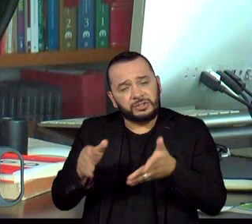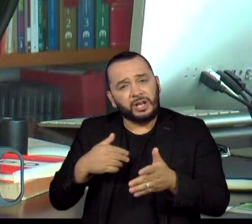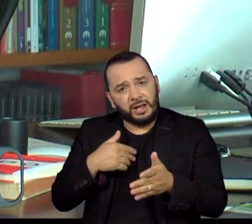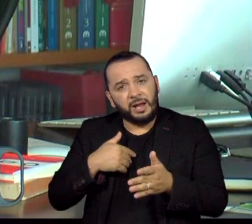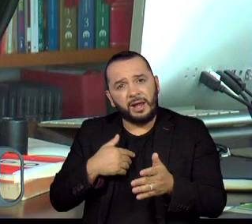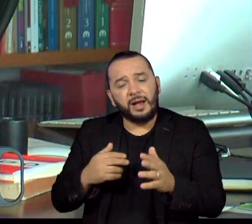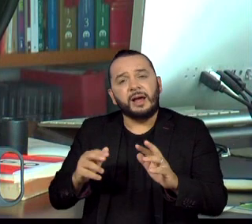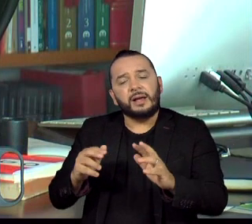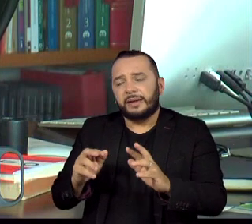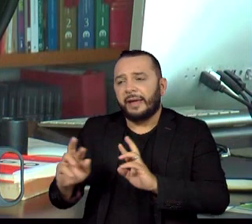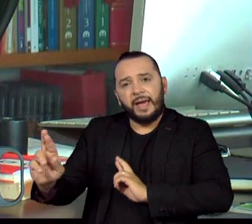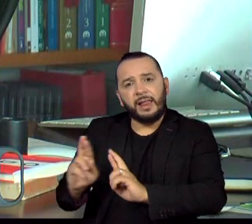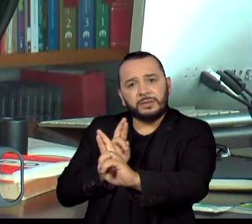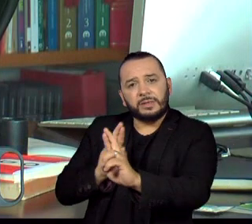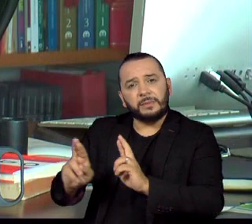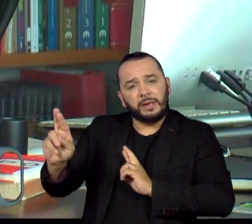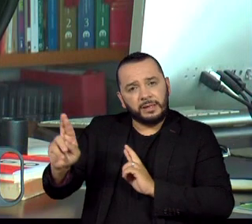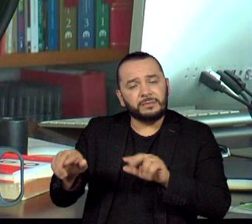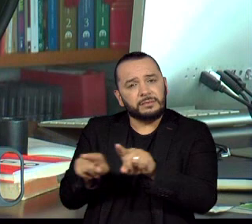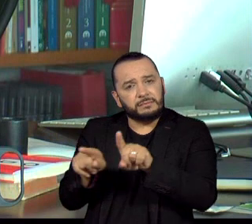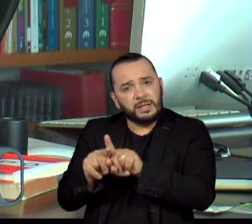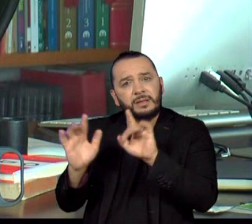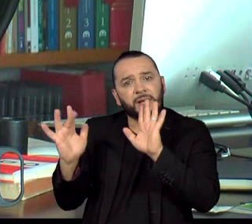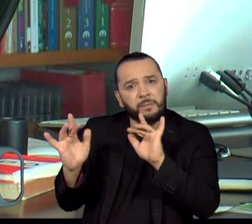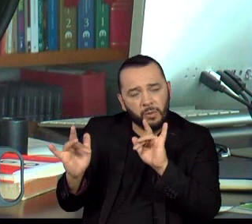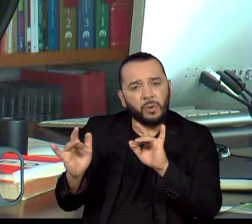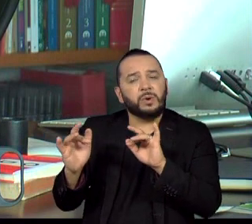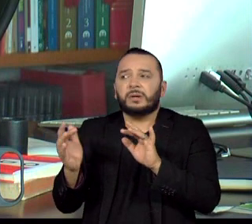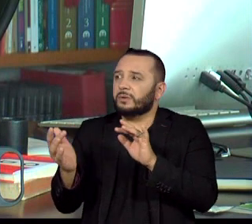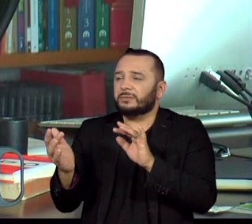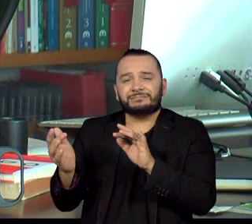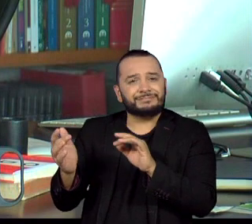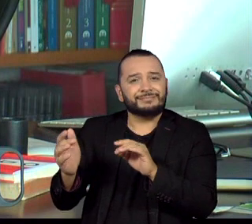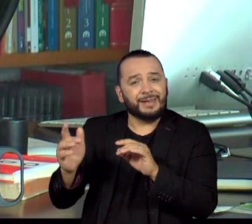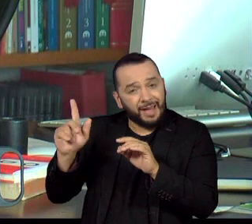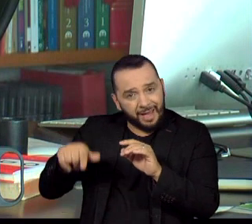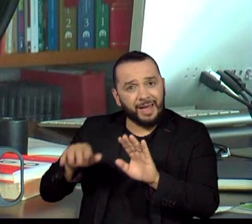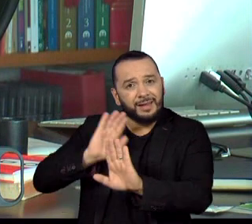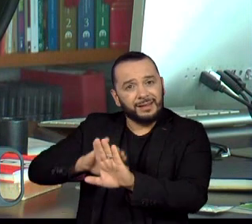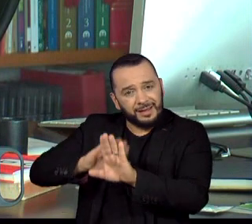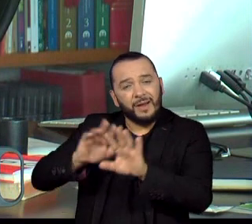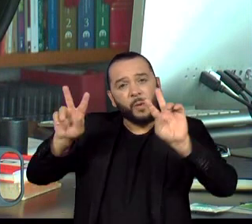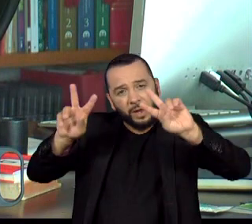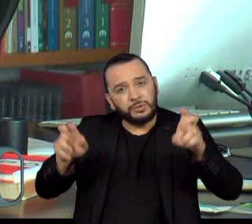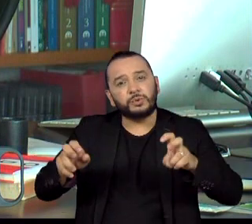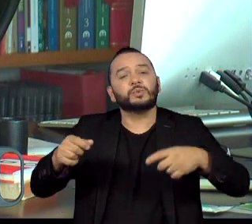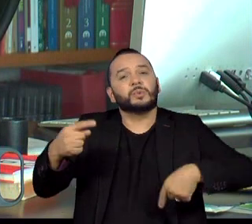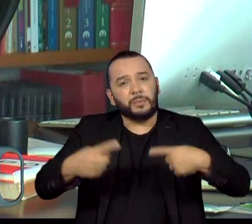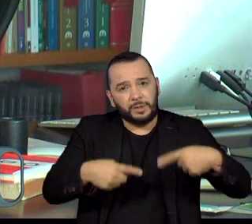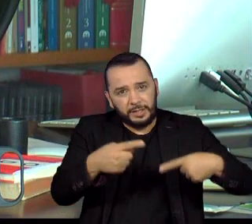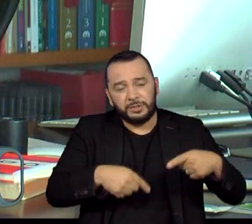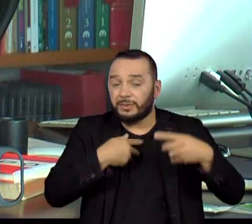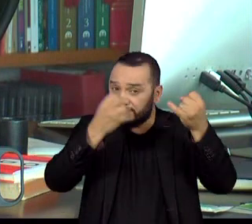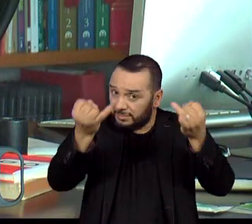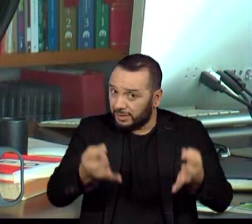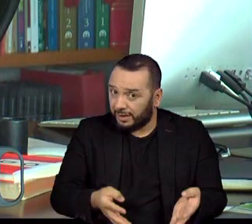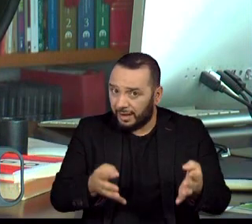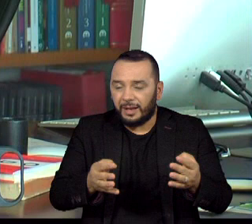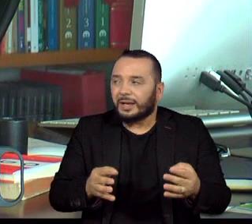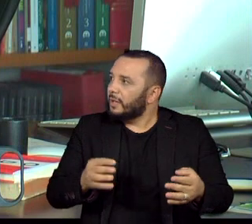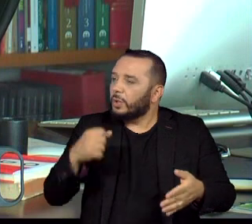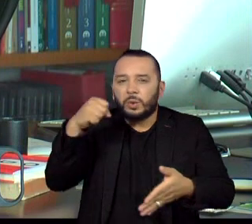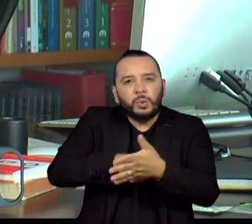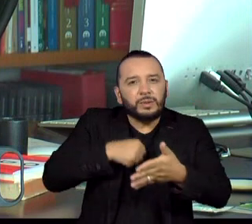também um assunto político, né? E falar disso é falar de política, é lutar pelo